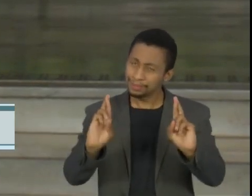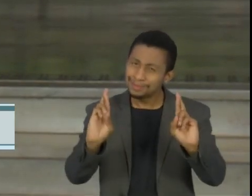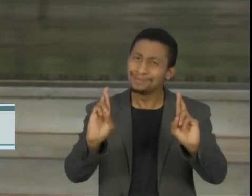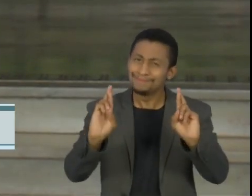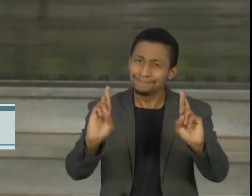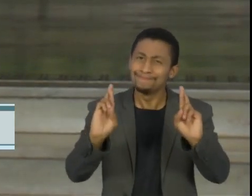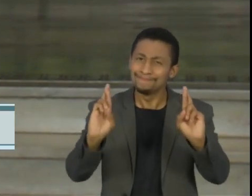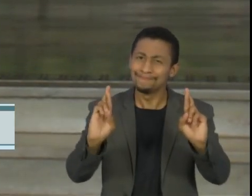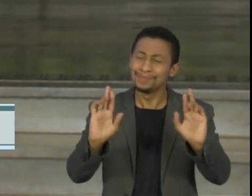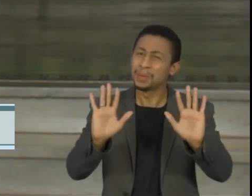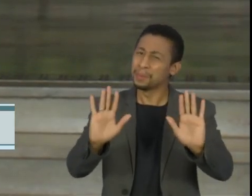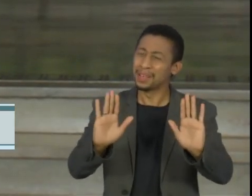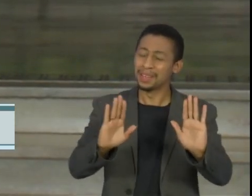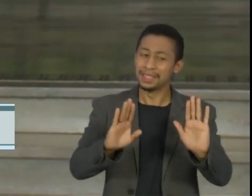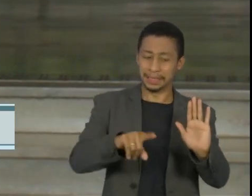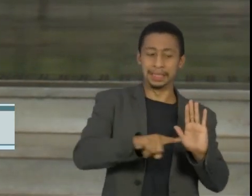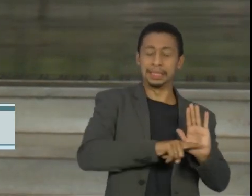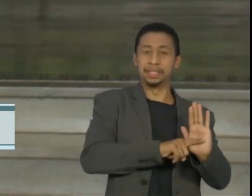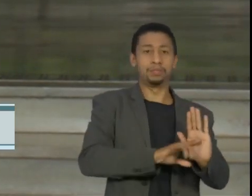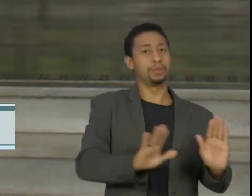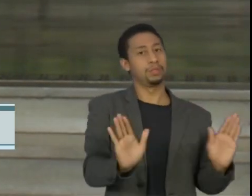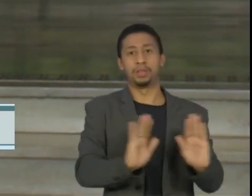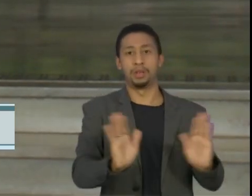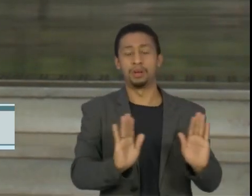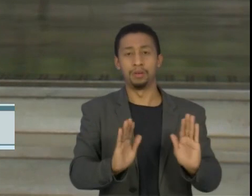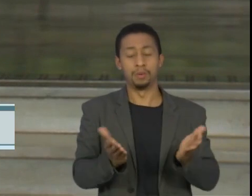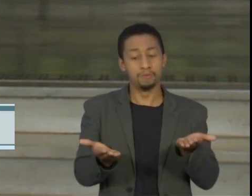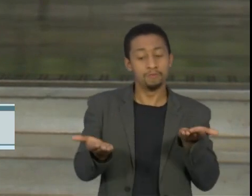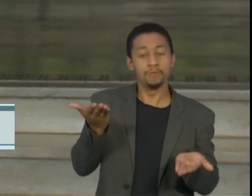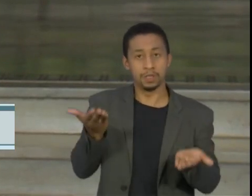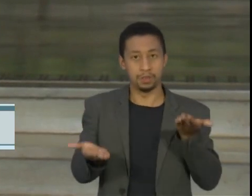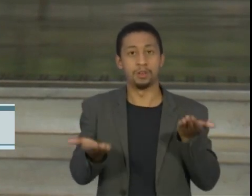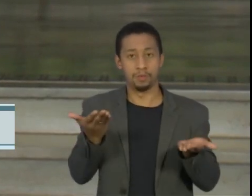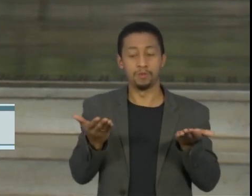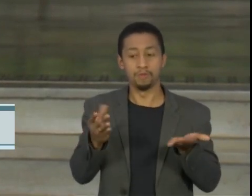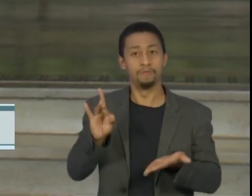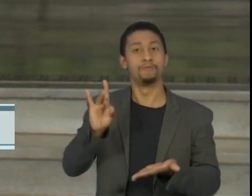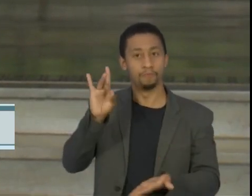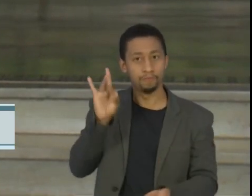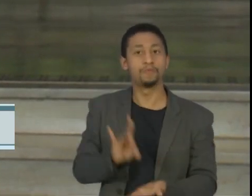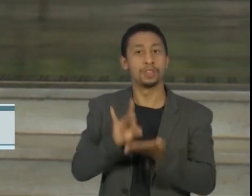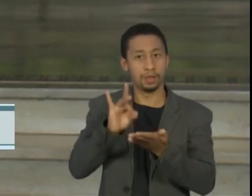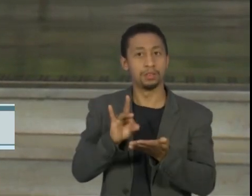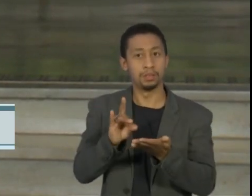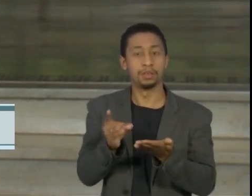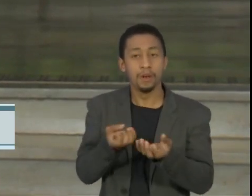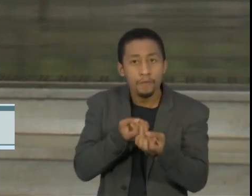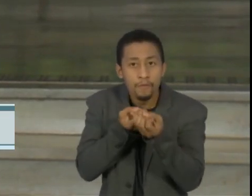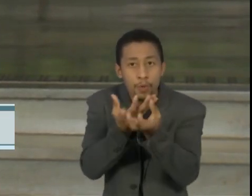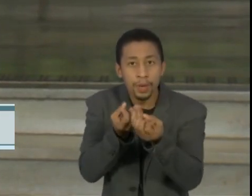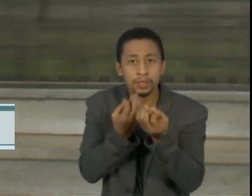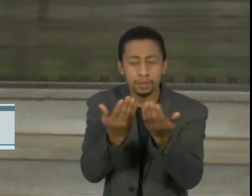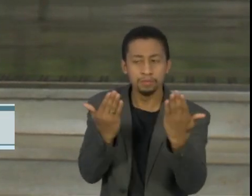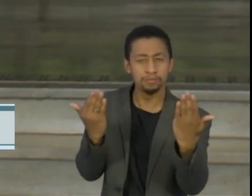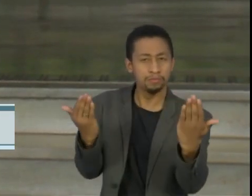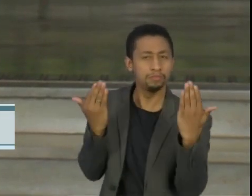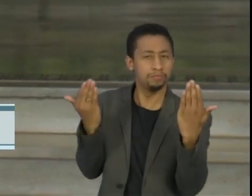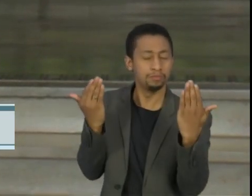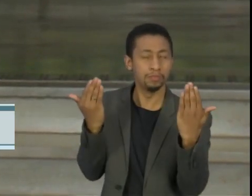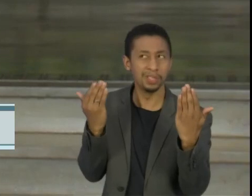ser pessimista. Quero ser realista. E a análise destes dados nos traz esperança de